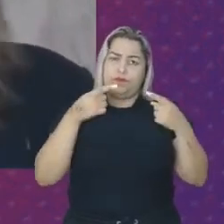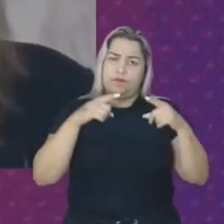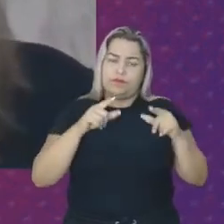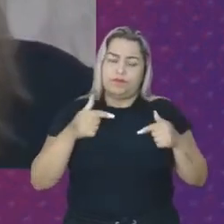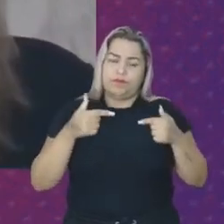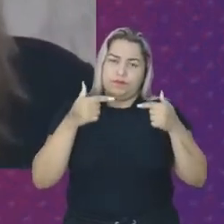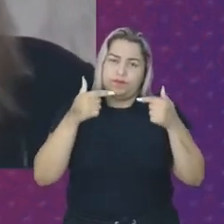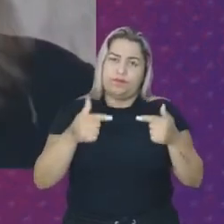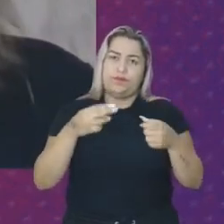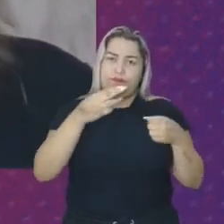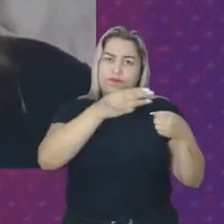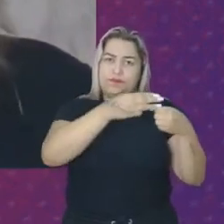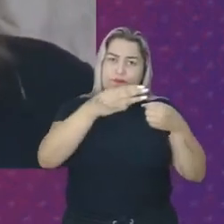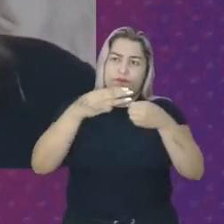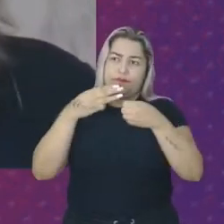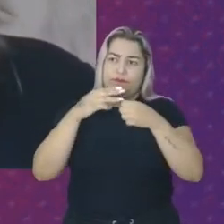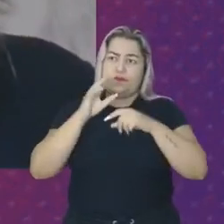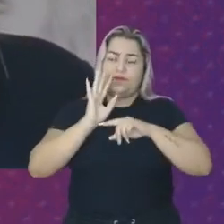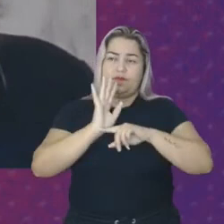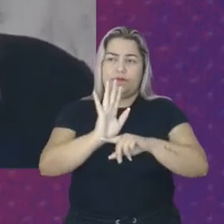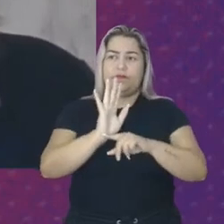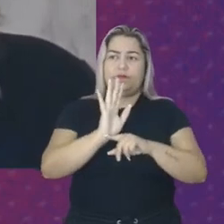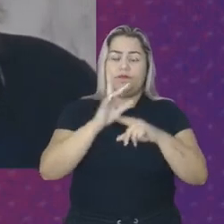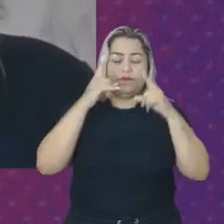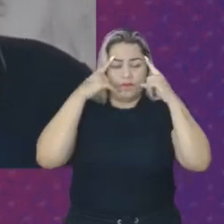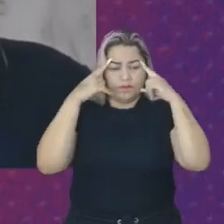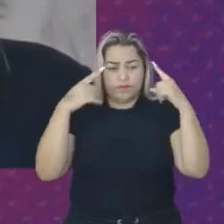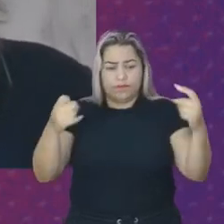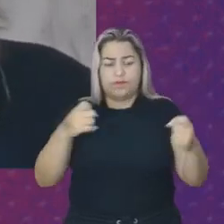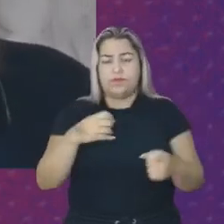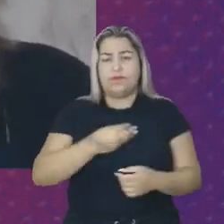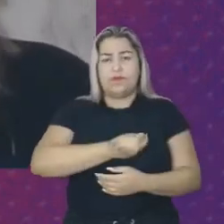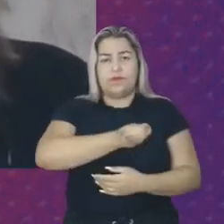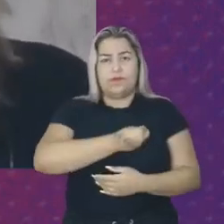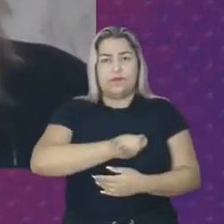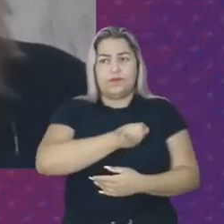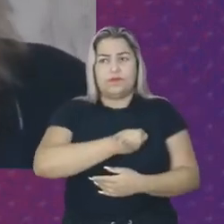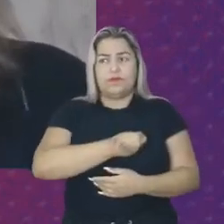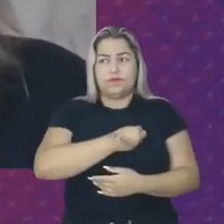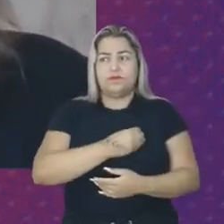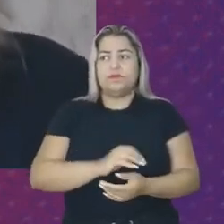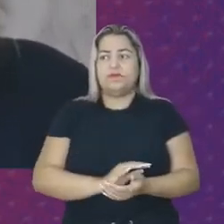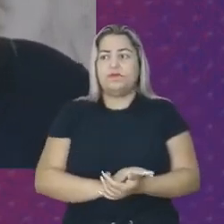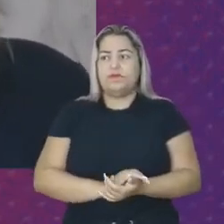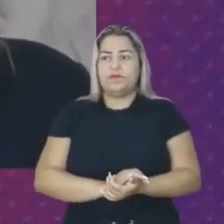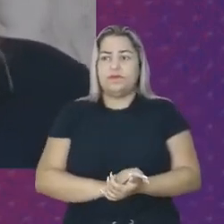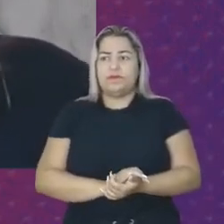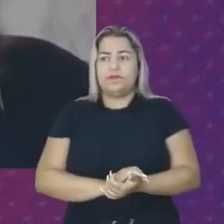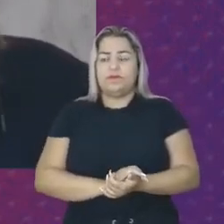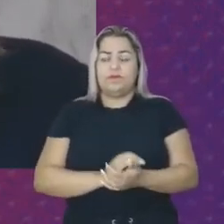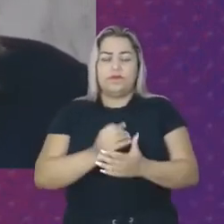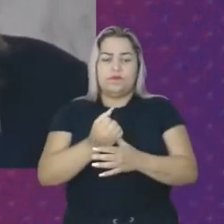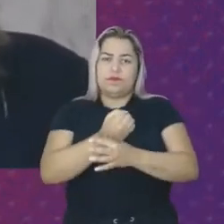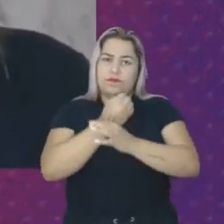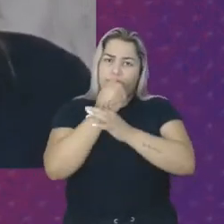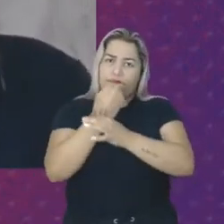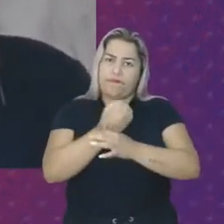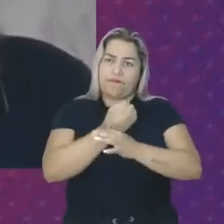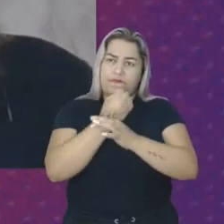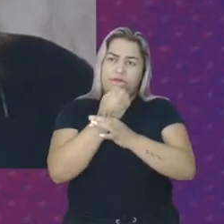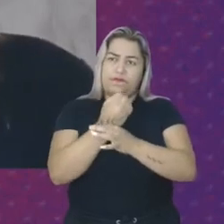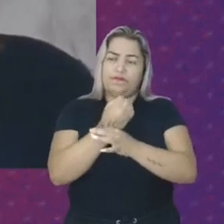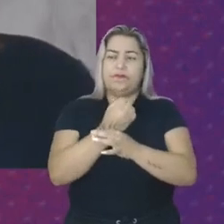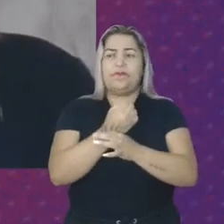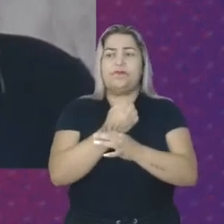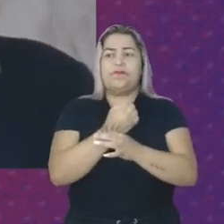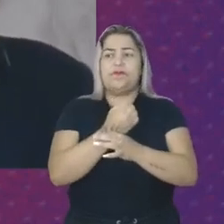a assistência às mulheres vítimas e sobreviventes de feminicídio, o apoio